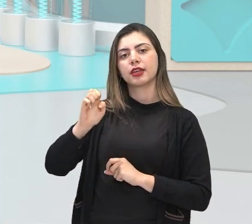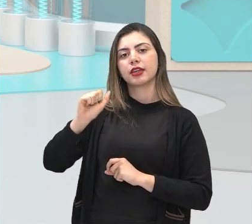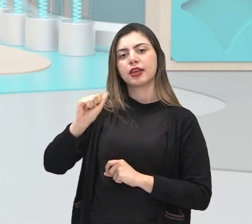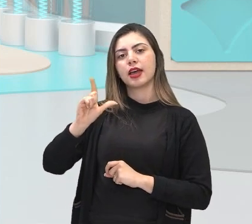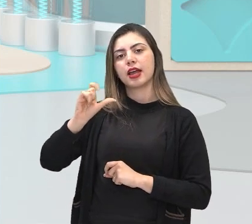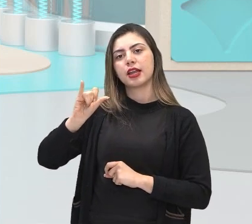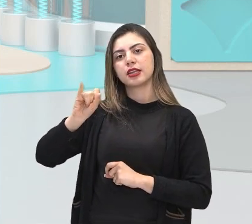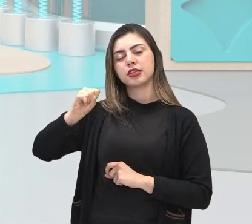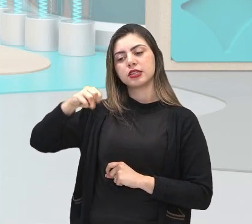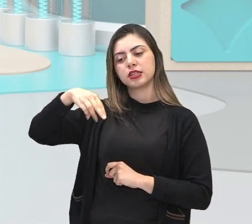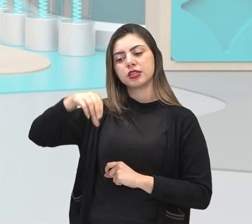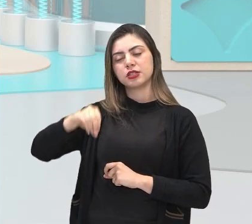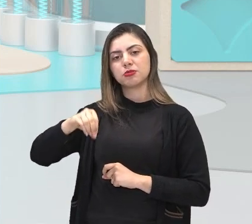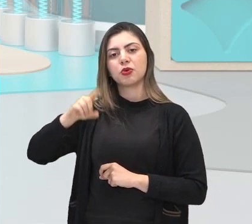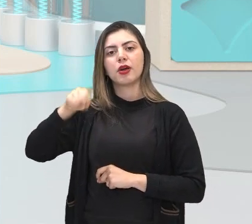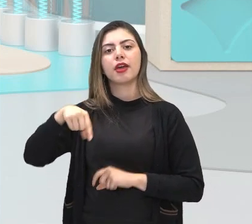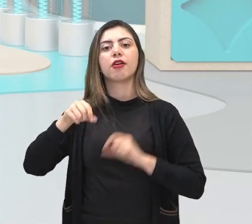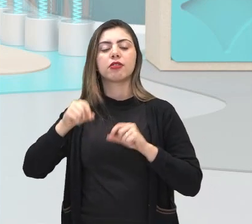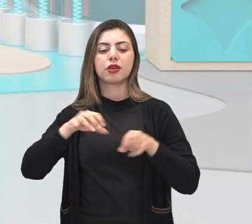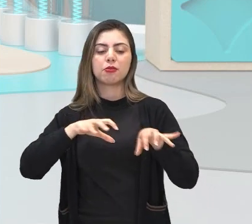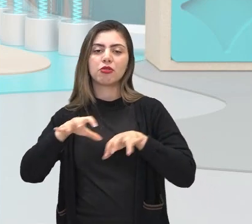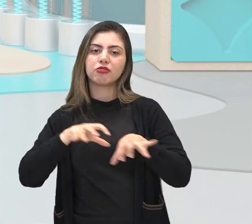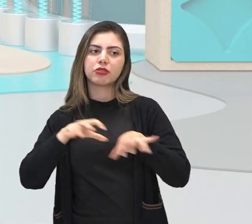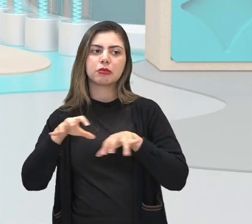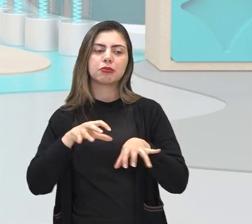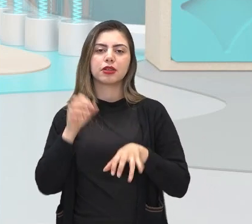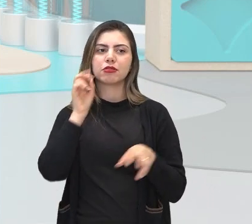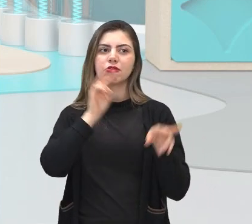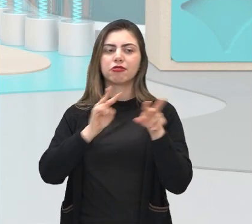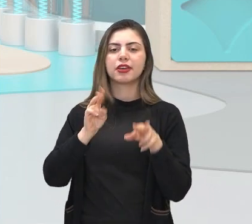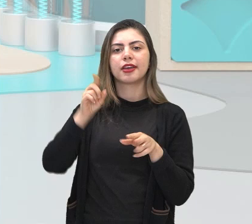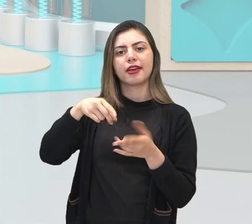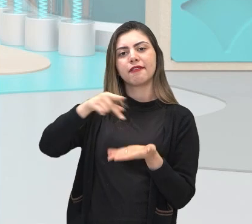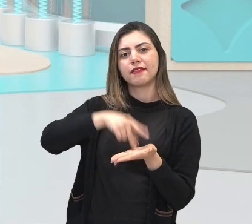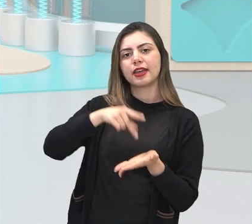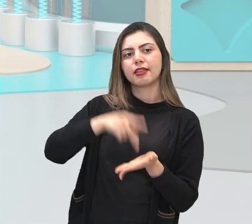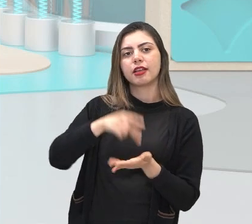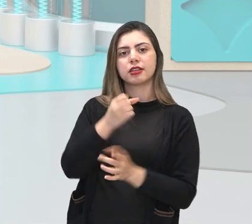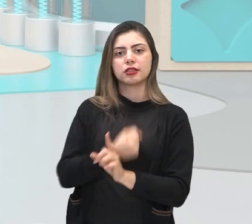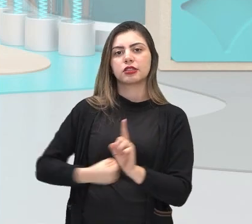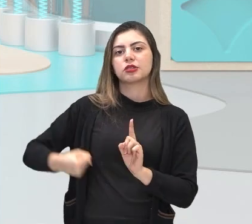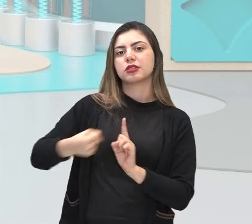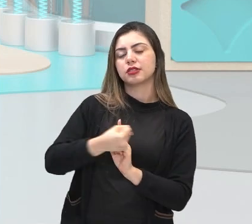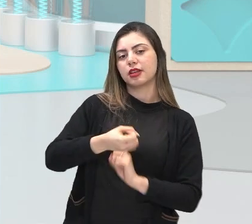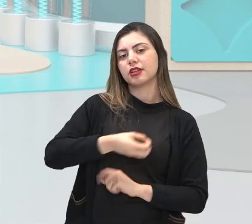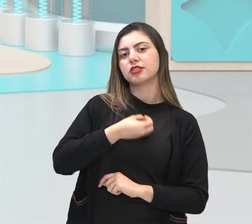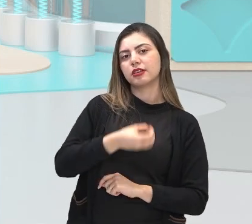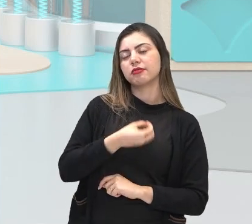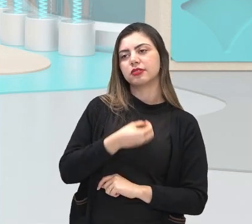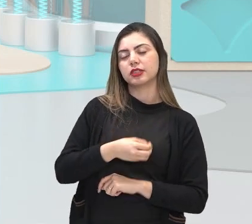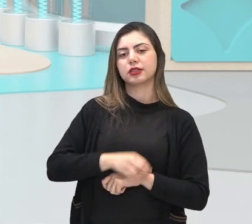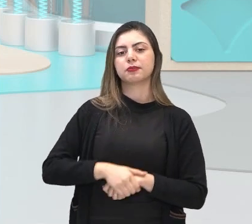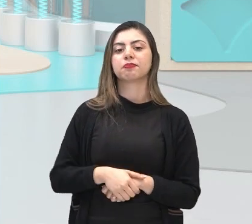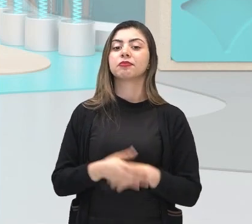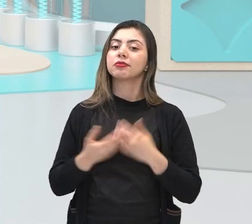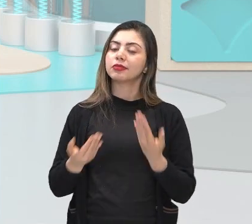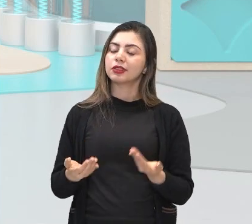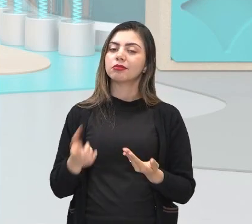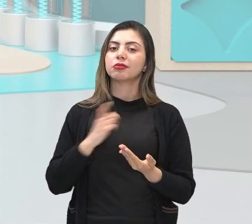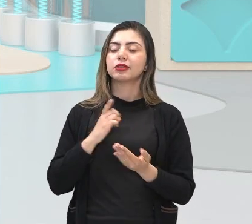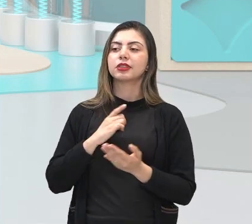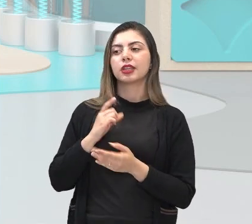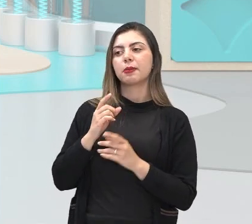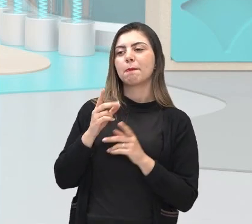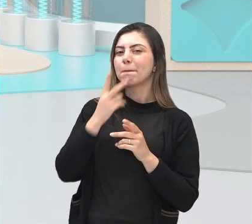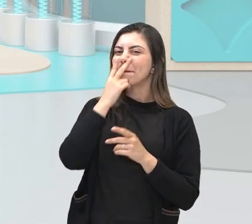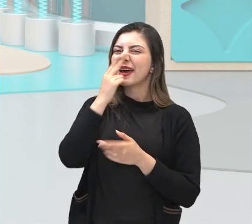com o nome do movimento com o que ele apresenta o realismo ele tenta se aproximar da realidade aqui a gente tem uma representação